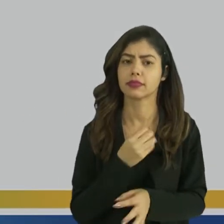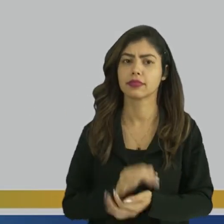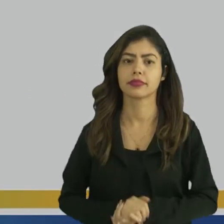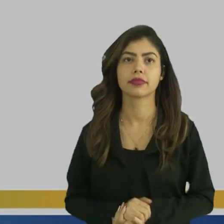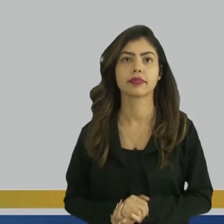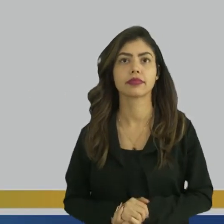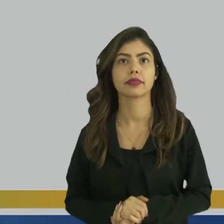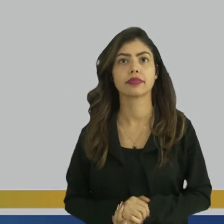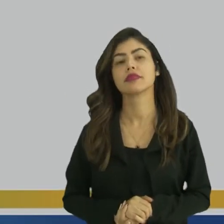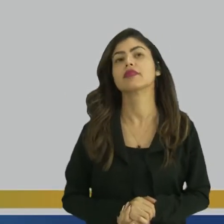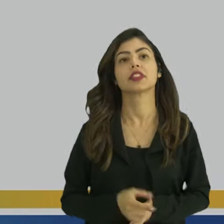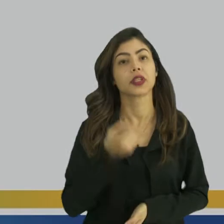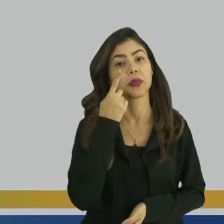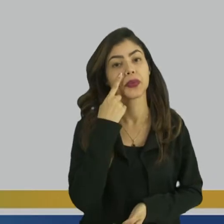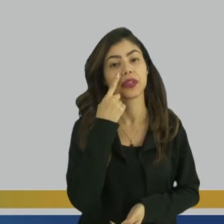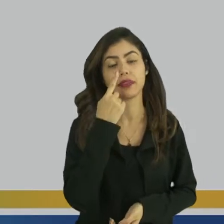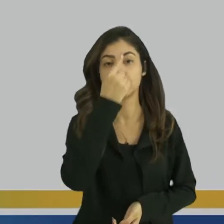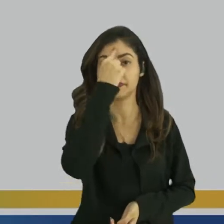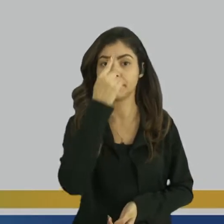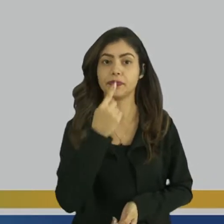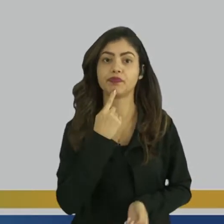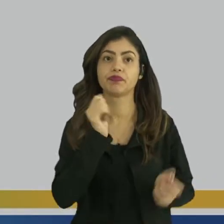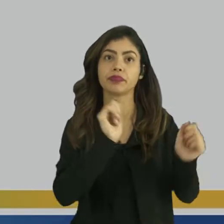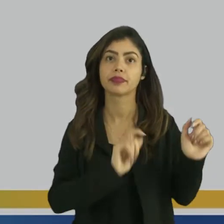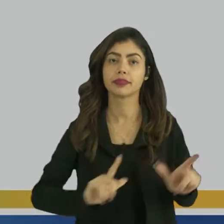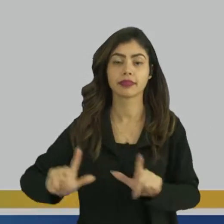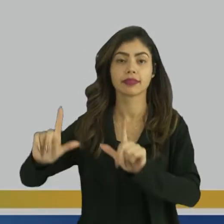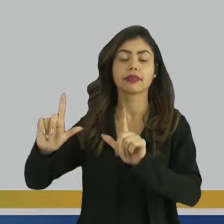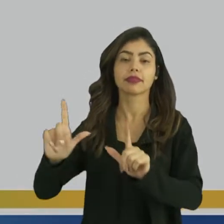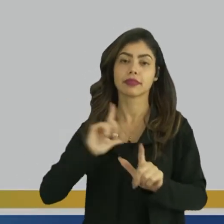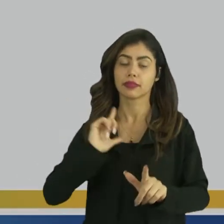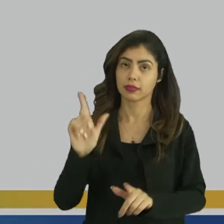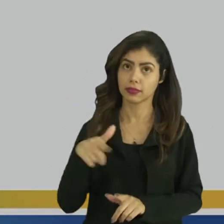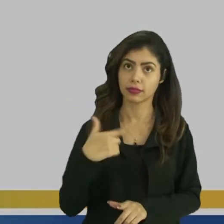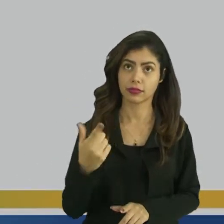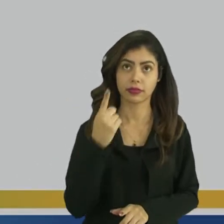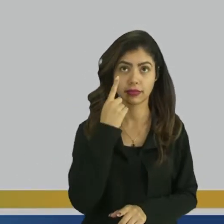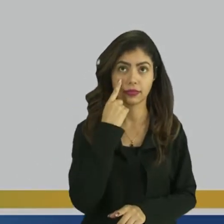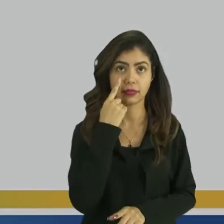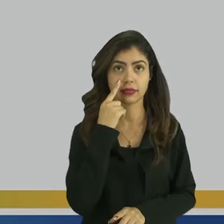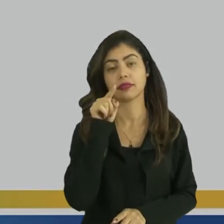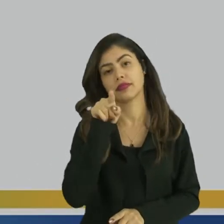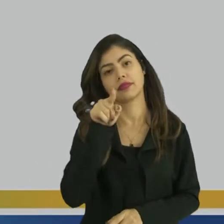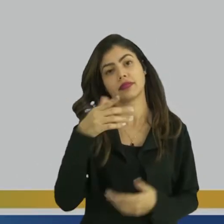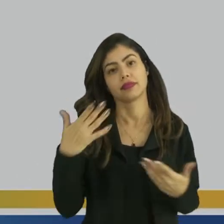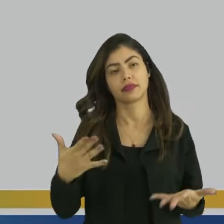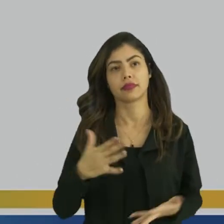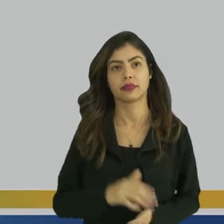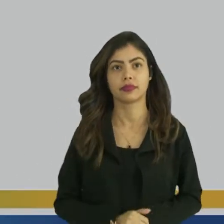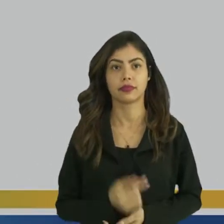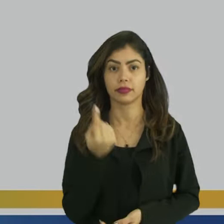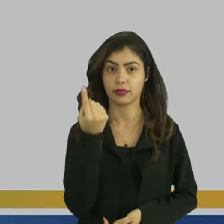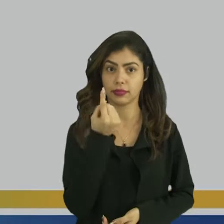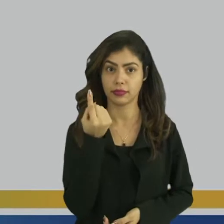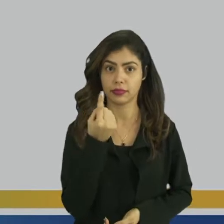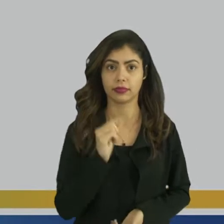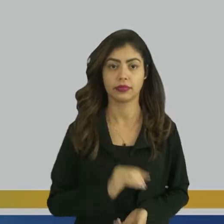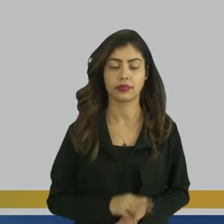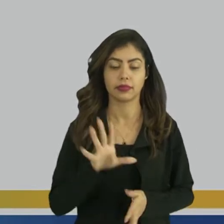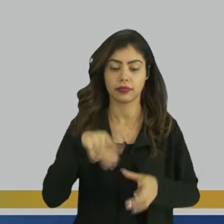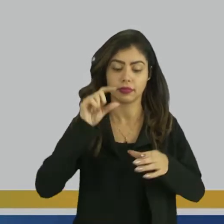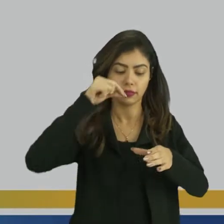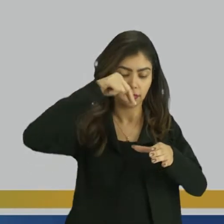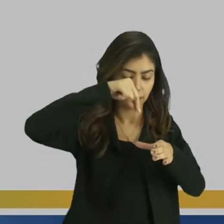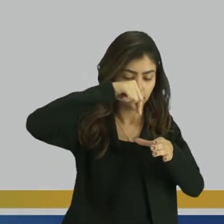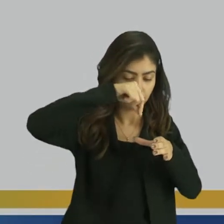só, observem a imagem. Além dessa imagem, eu trouxe outra, mas vamos observar essa imagem. Primeiro, a gente pega